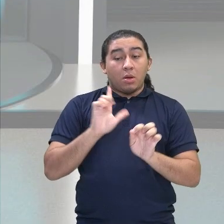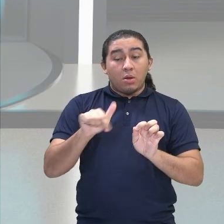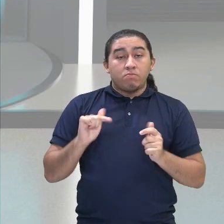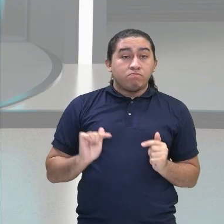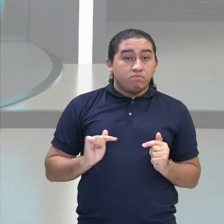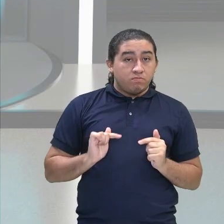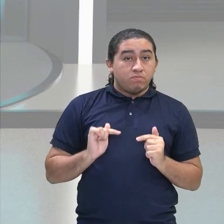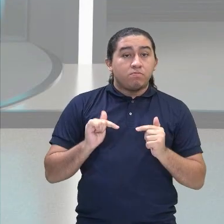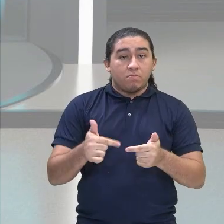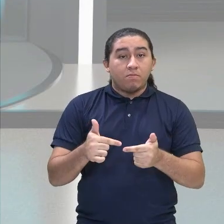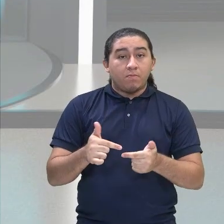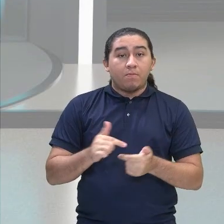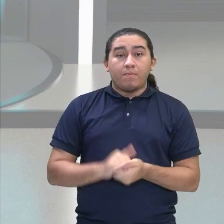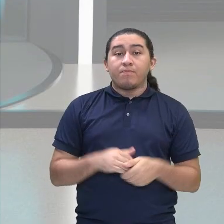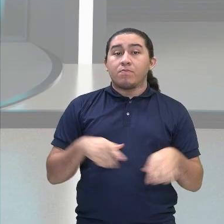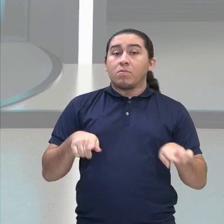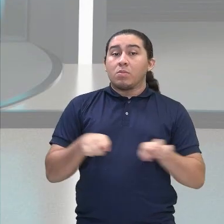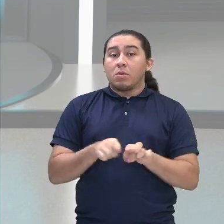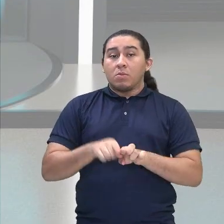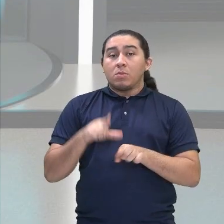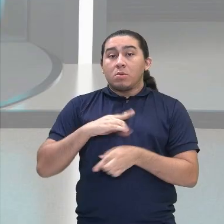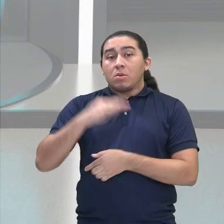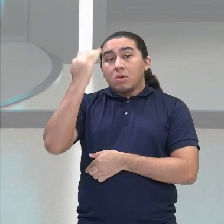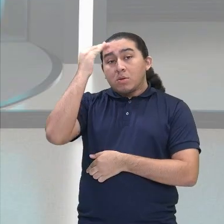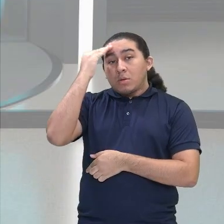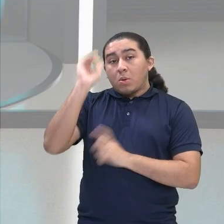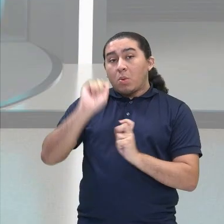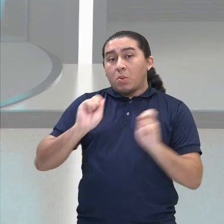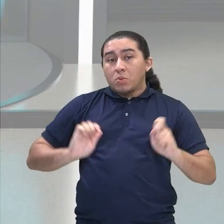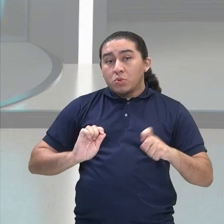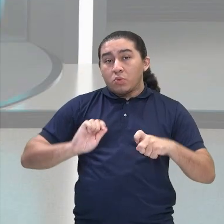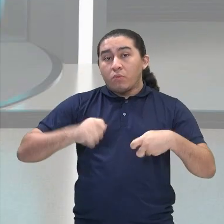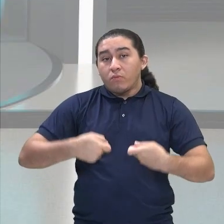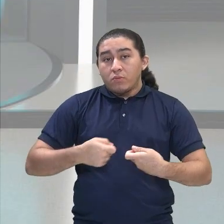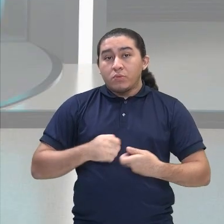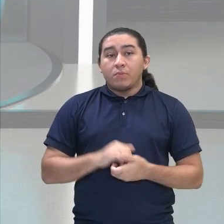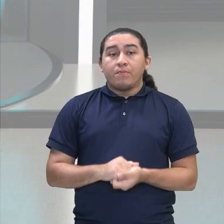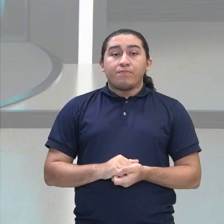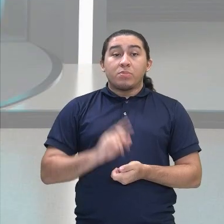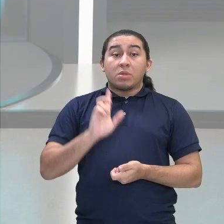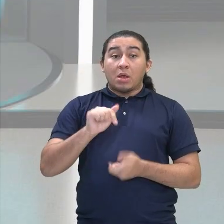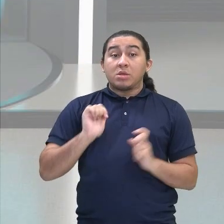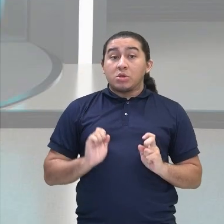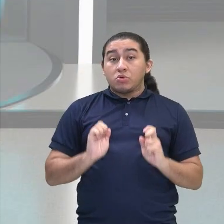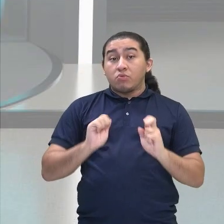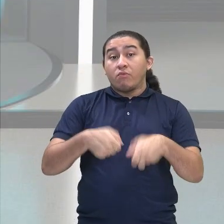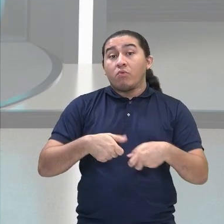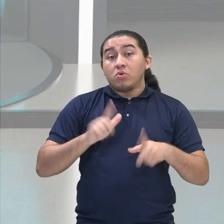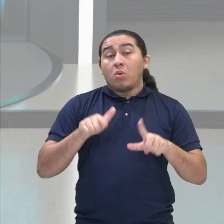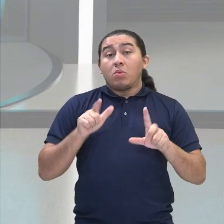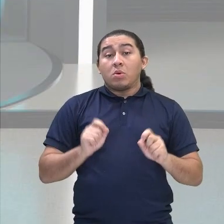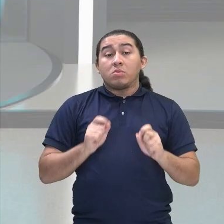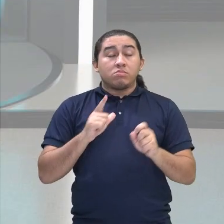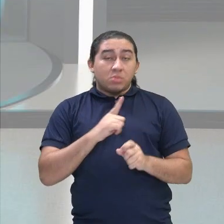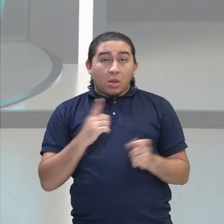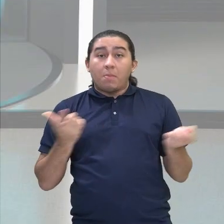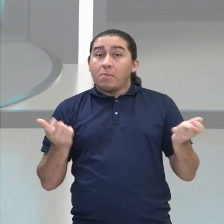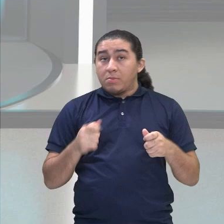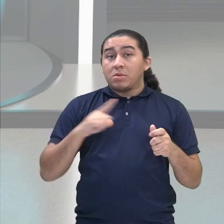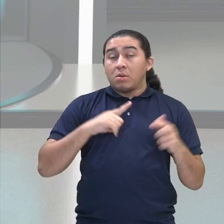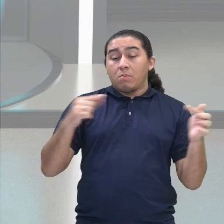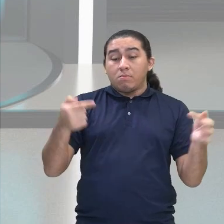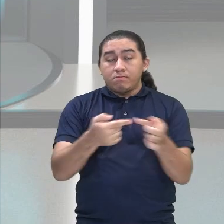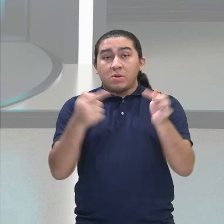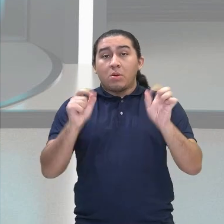ações, que nos levam a entender o esforço. Então, esse esforço, ele faz parte também dos fatores